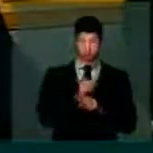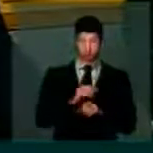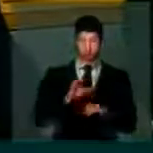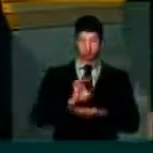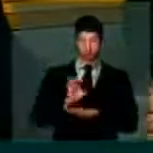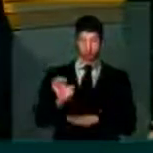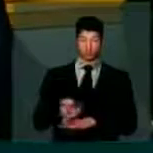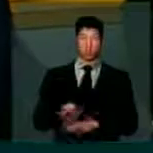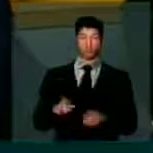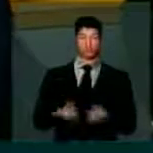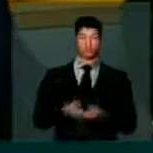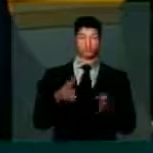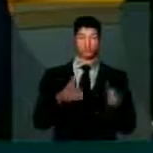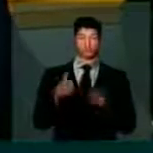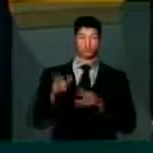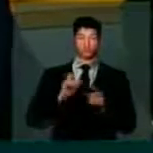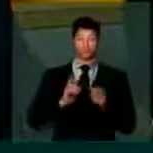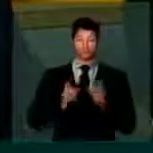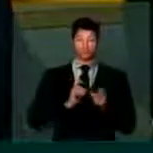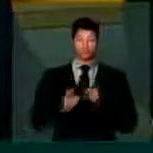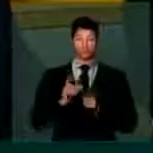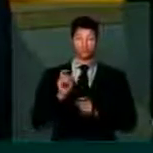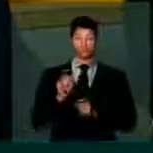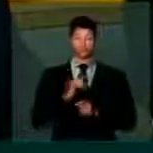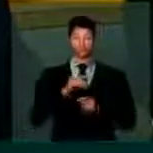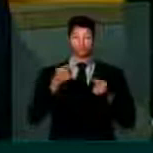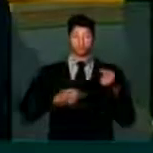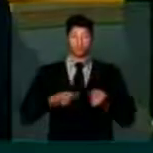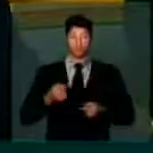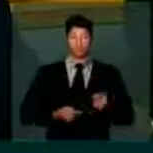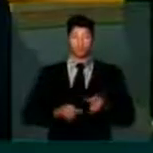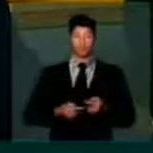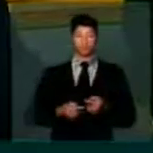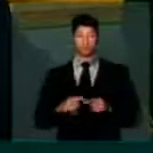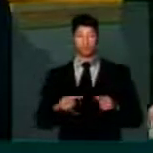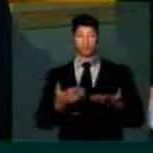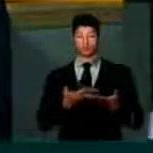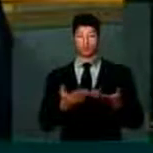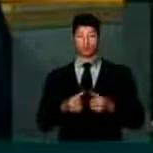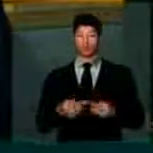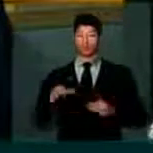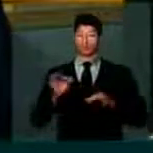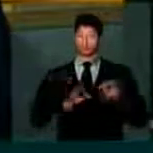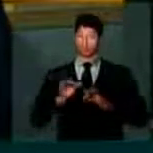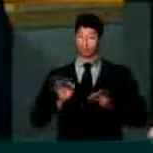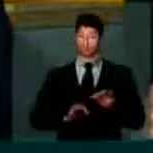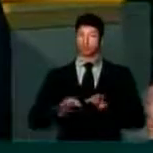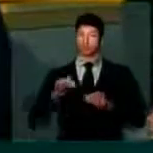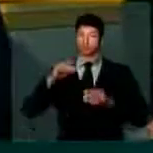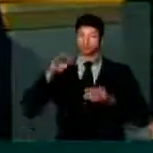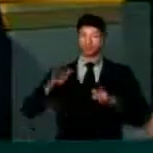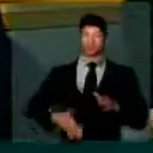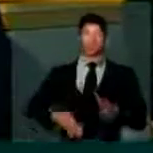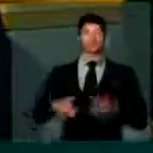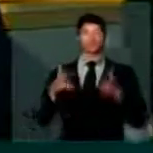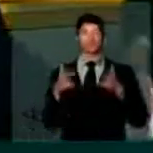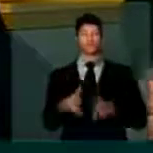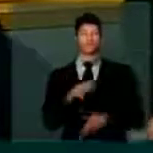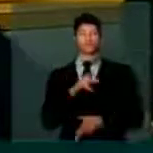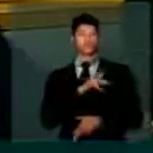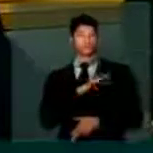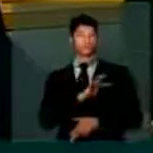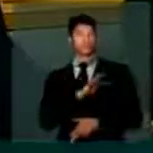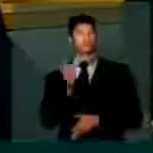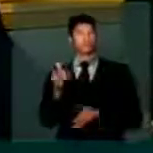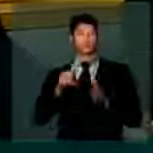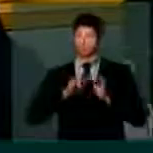empresa, que participou de reuniões e que não é uma disputa política. Nós estamos vendo uma organização criminosa, como a Polícia Federal já disse